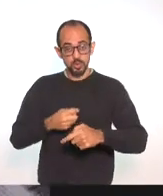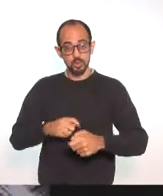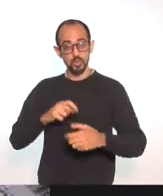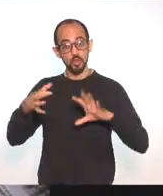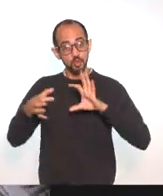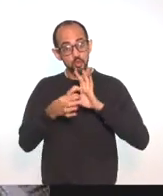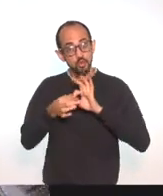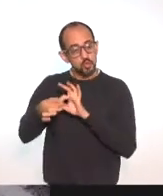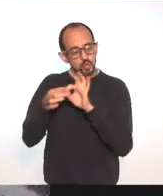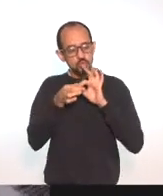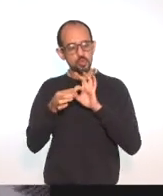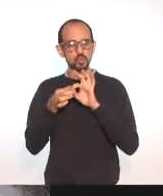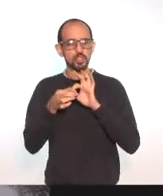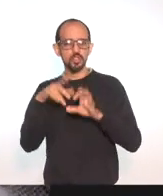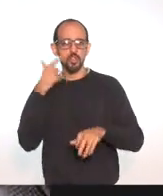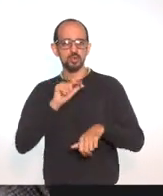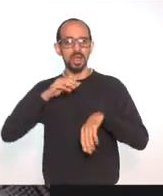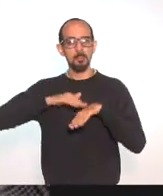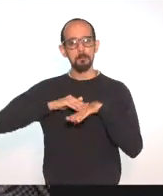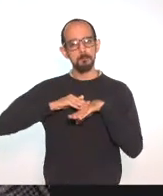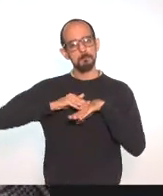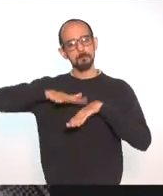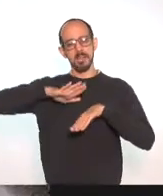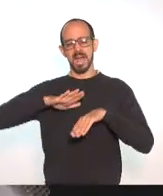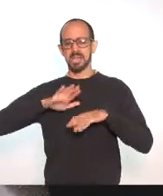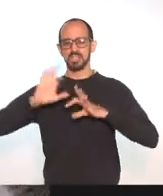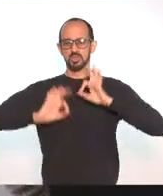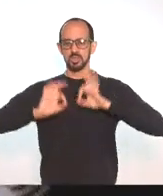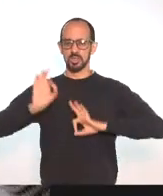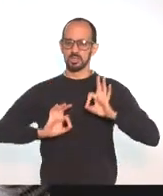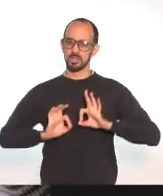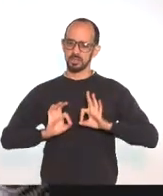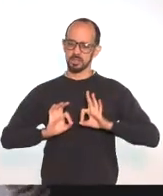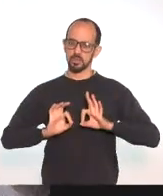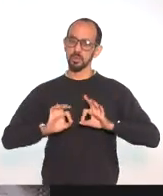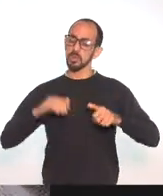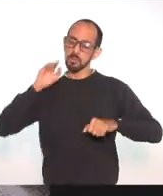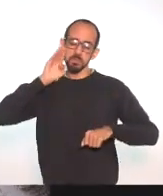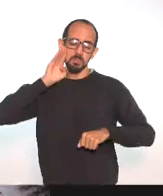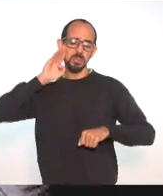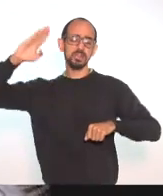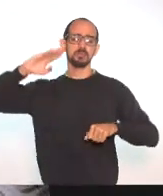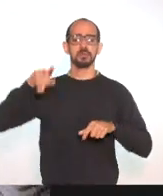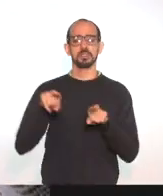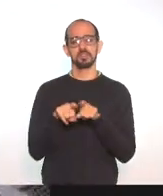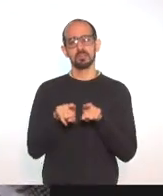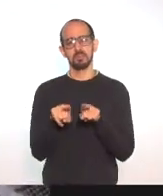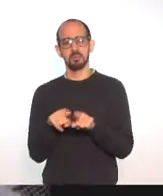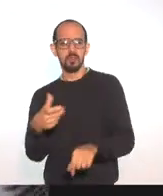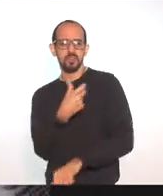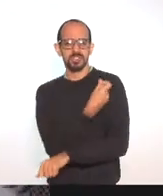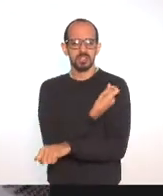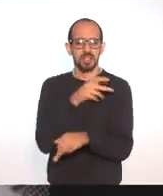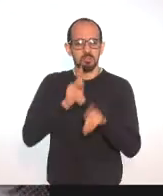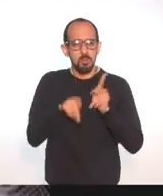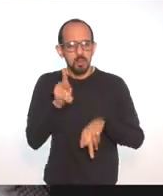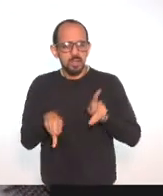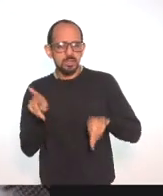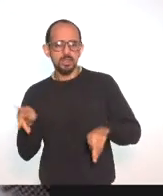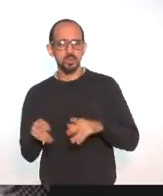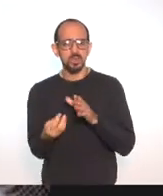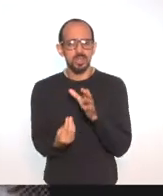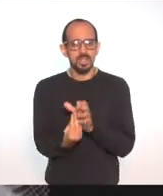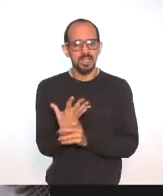organizar enquanto região metropolitana para coordenar Nossas ações e principalmente para vacinar a população e produzir dados